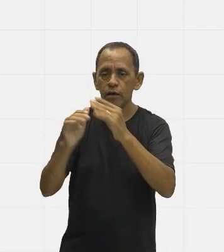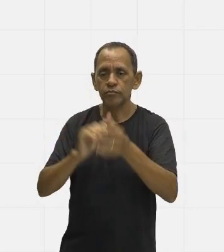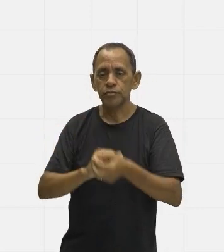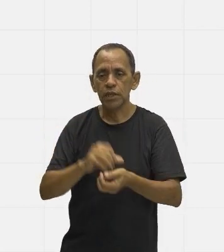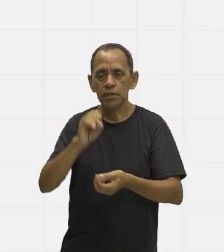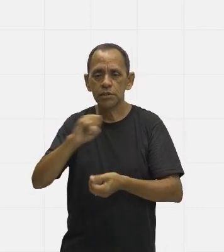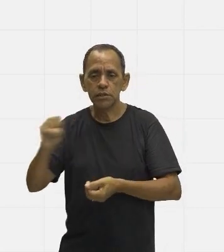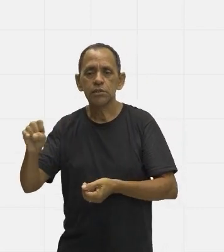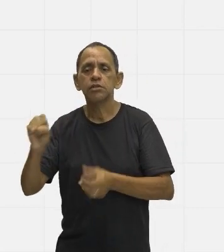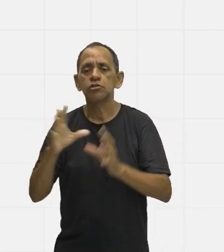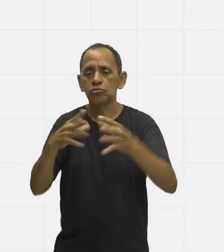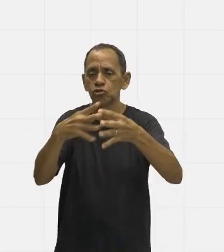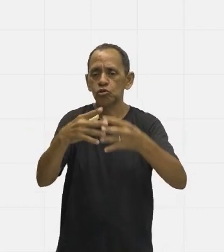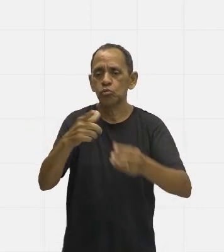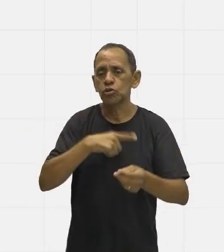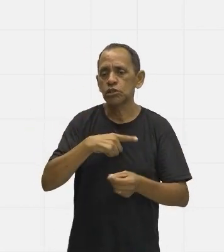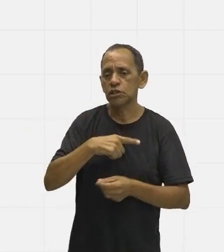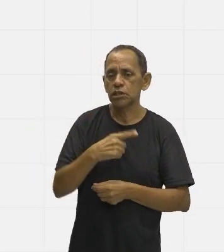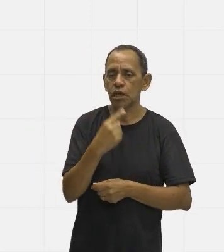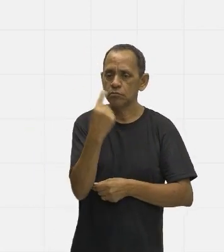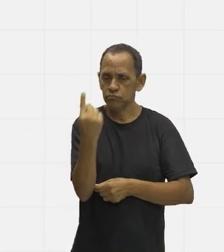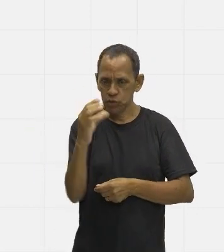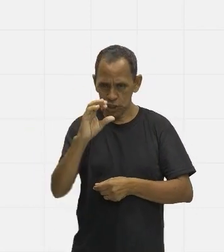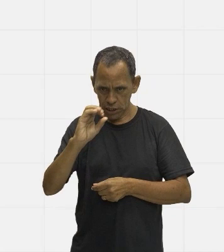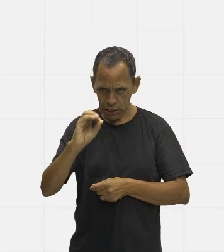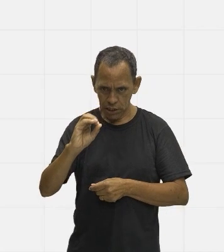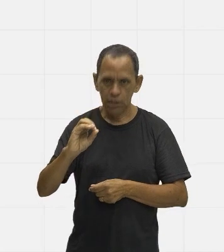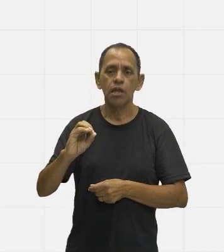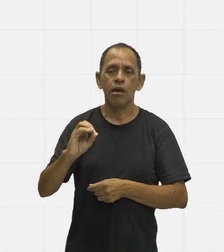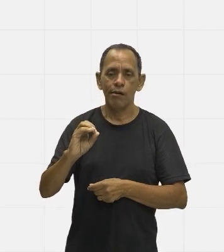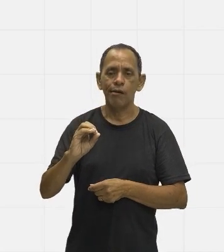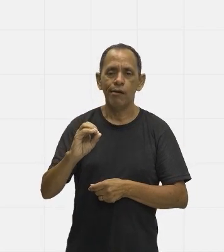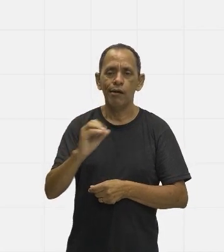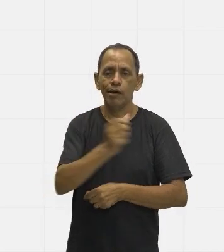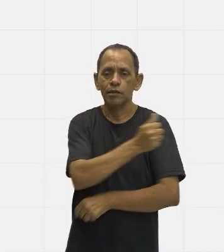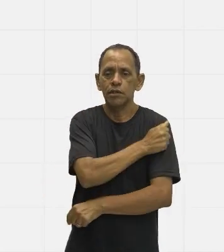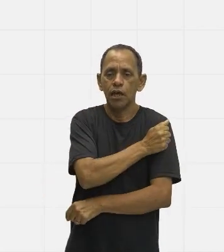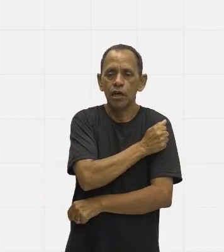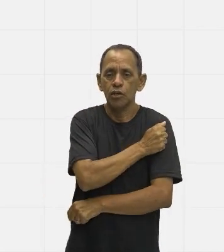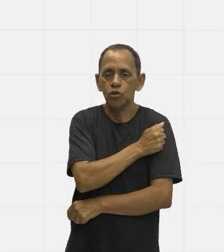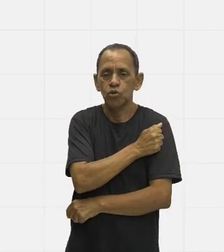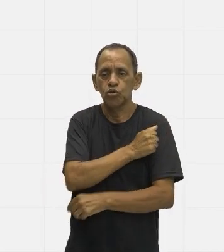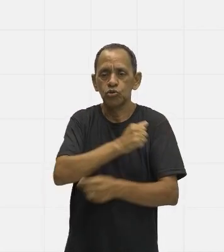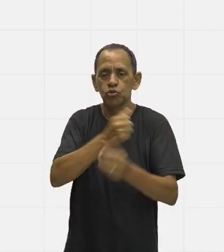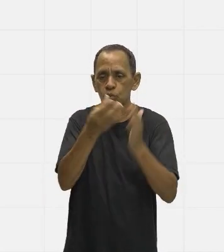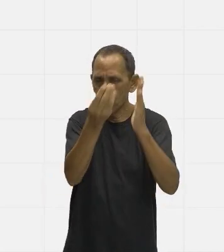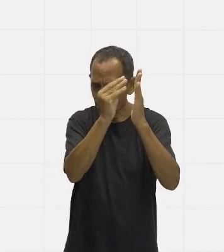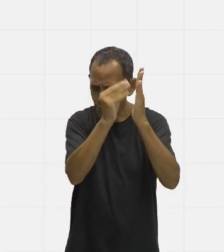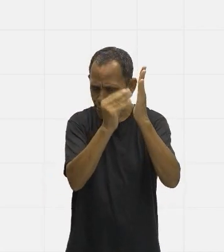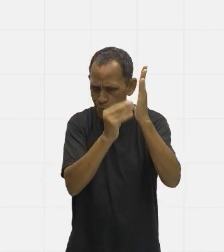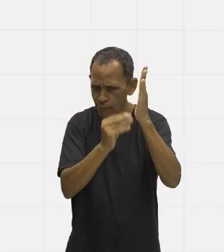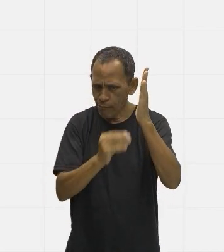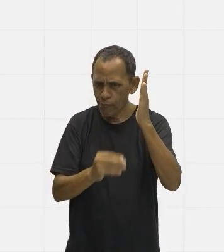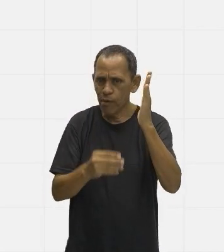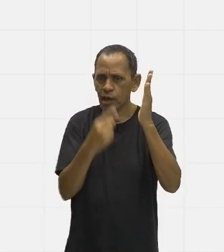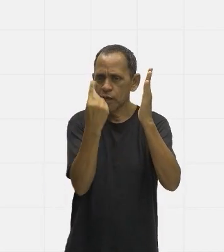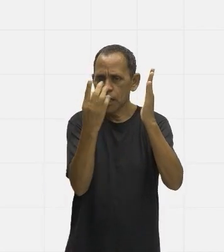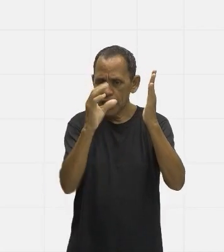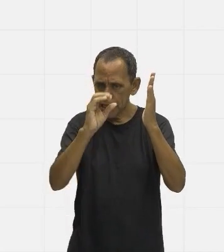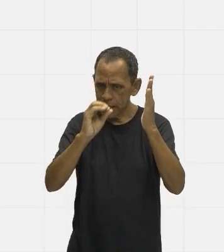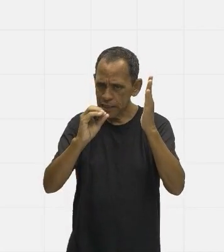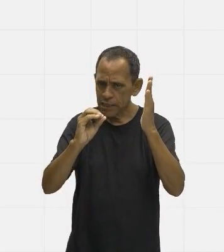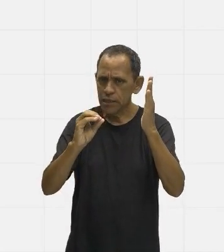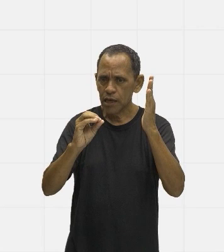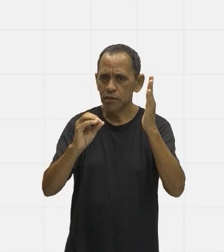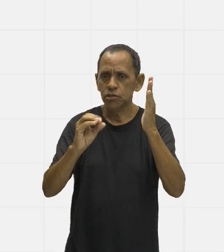alunos, o link deverá ser preenchido 10 vezes. Exatamente. E ainda sobre essa questão dos resultados, né? Vamos